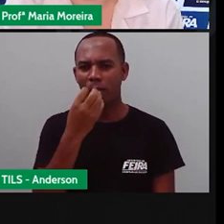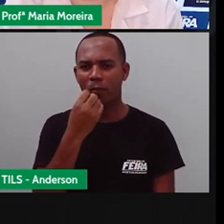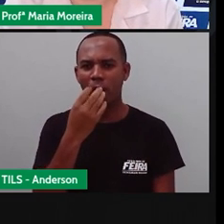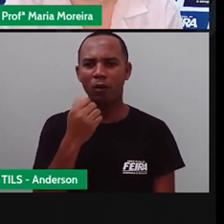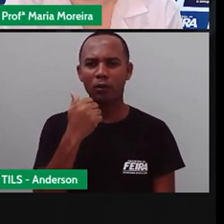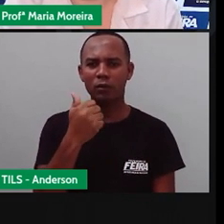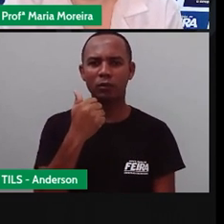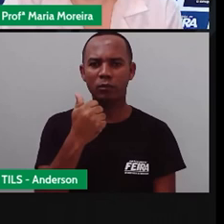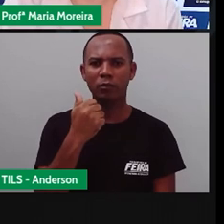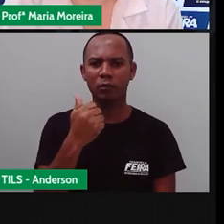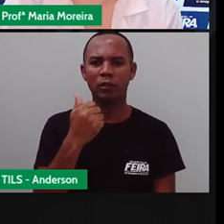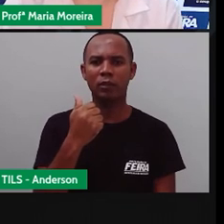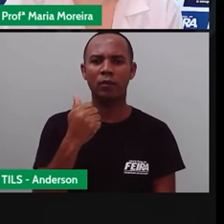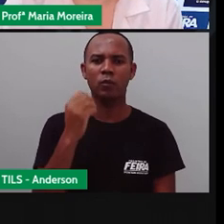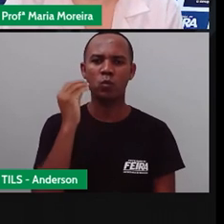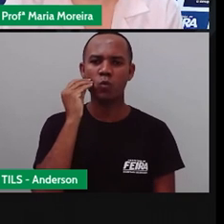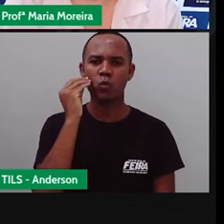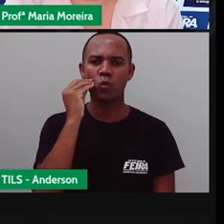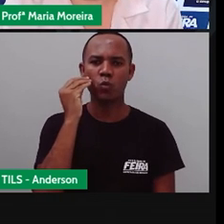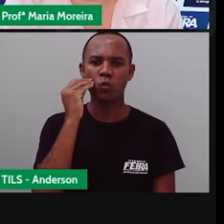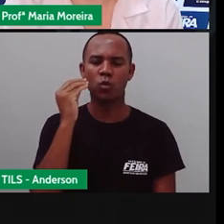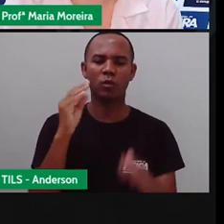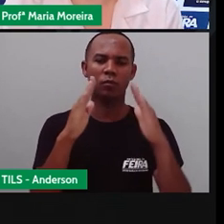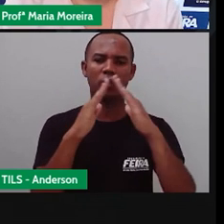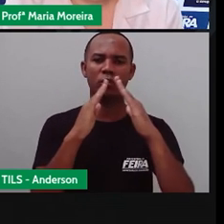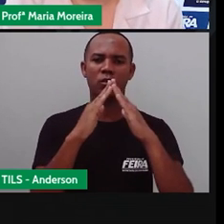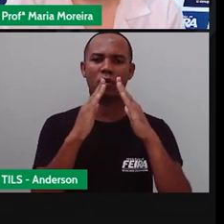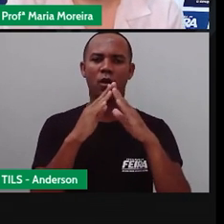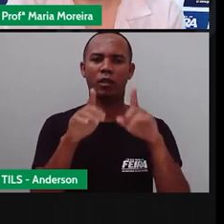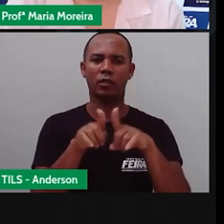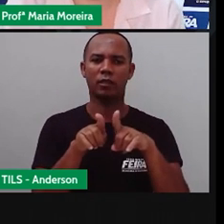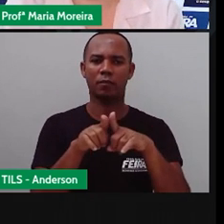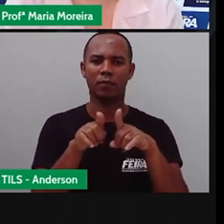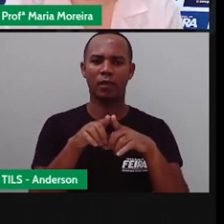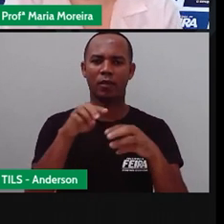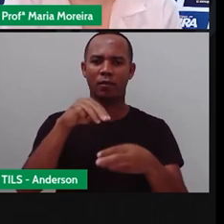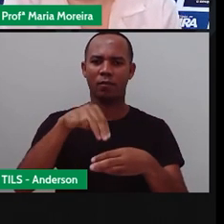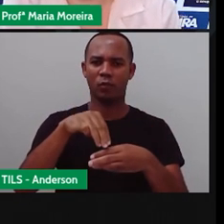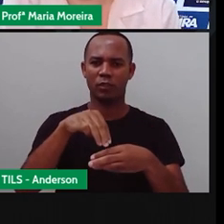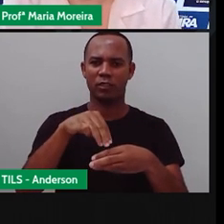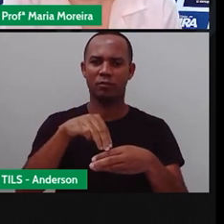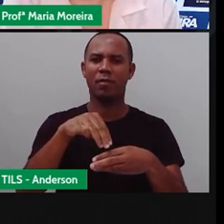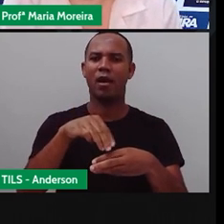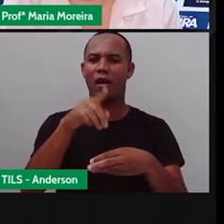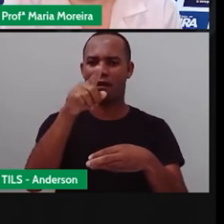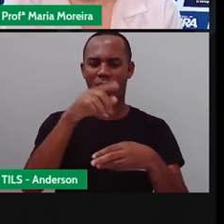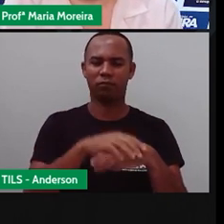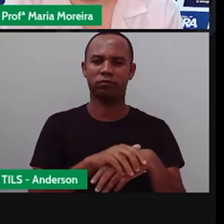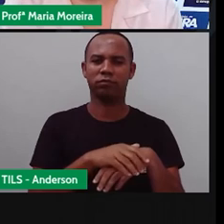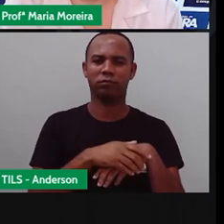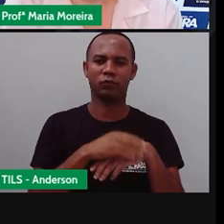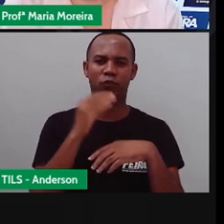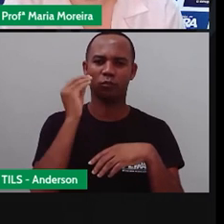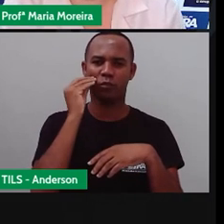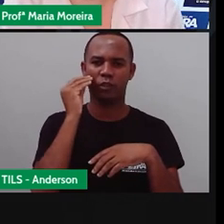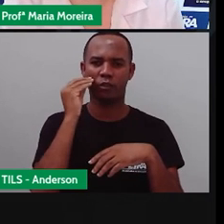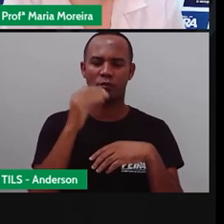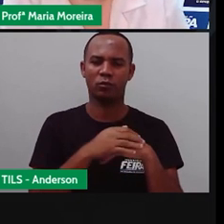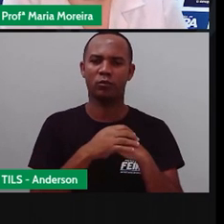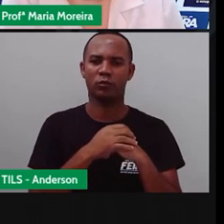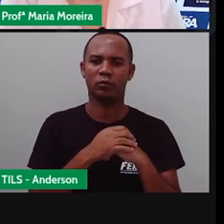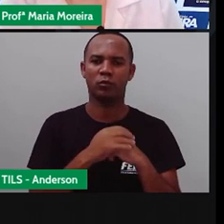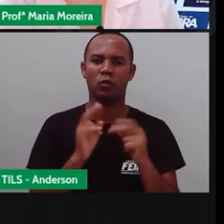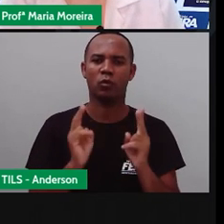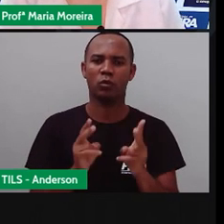Vitória Costa da Cruz Manda um beijo para minha escola que também é municipal uma grade Já ligaram Melo um beijo e